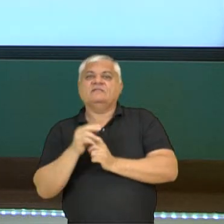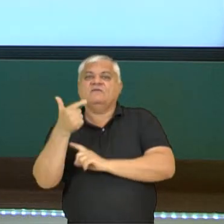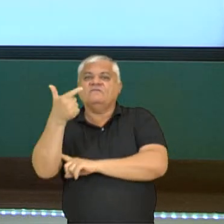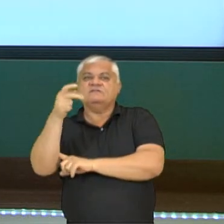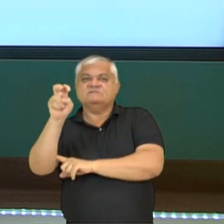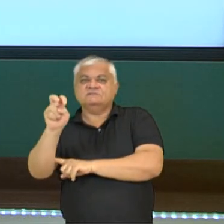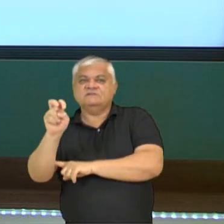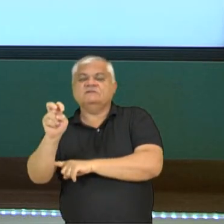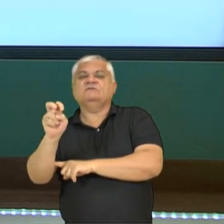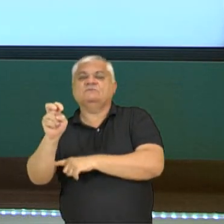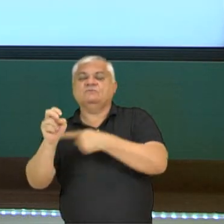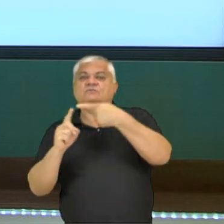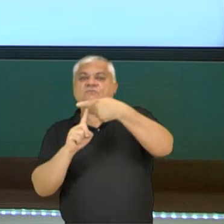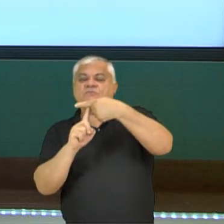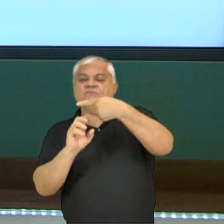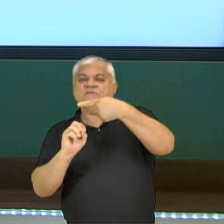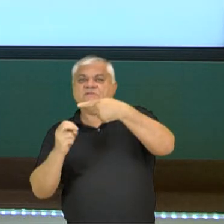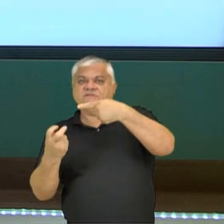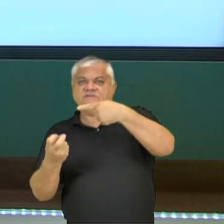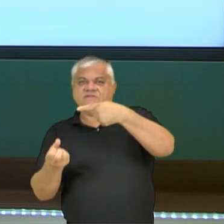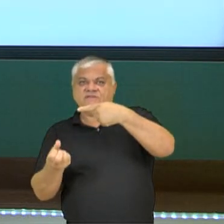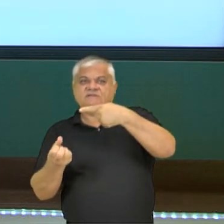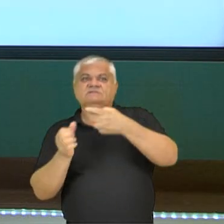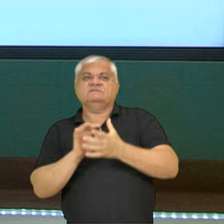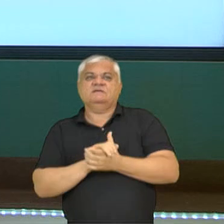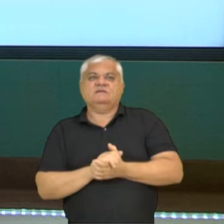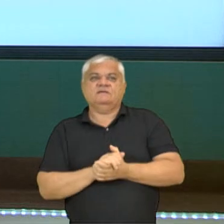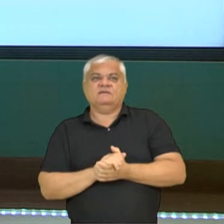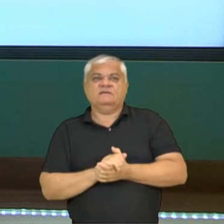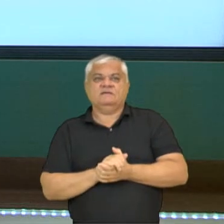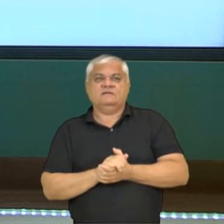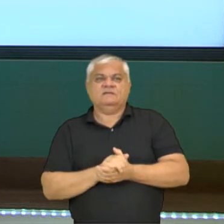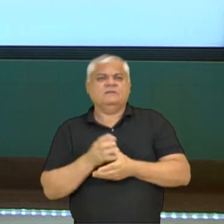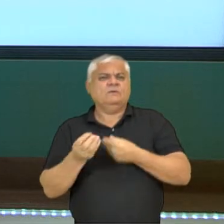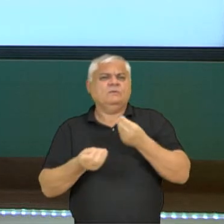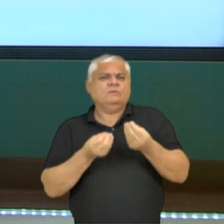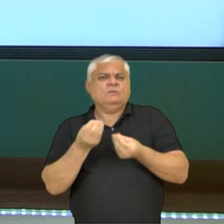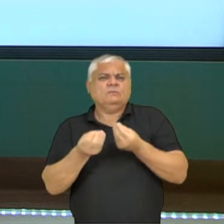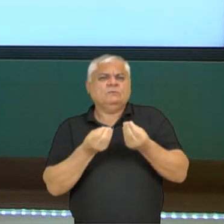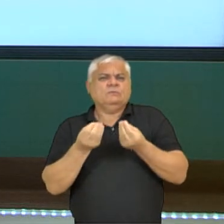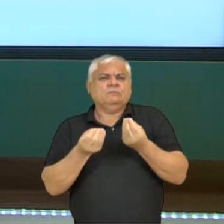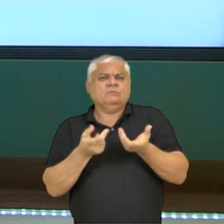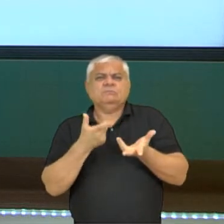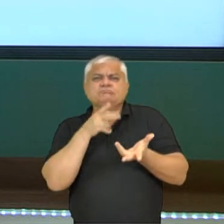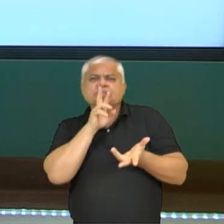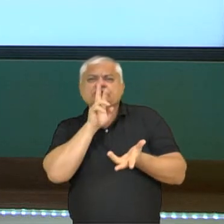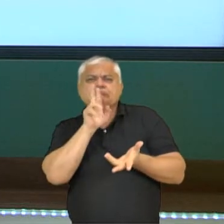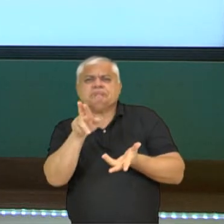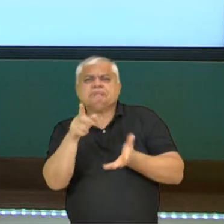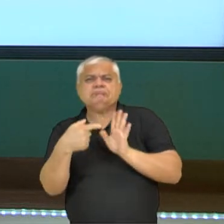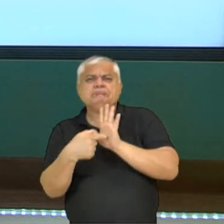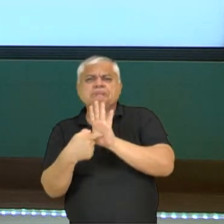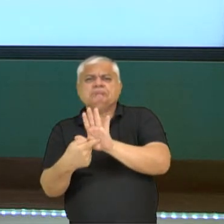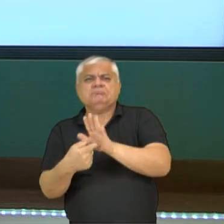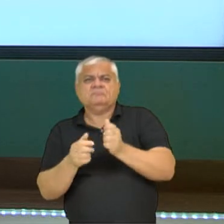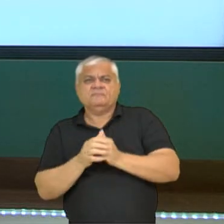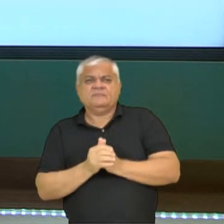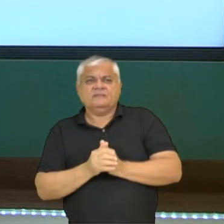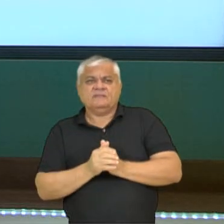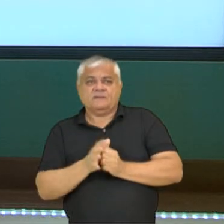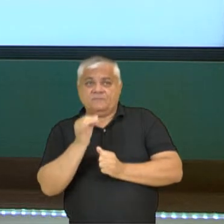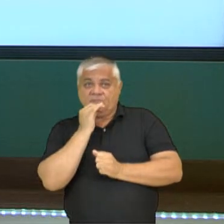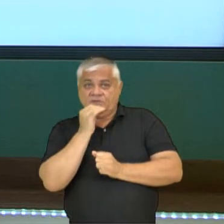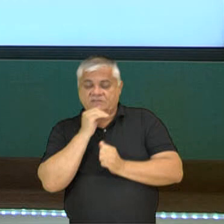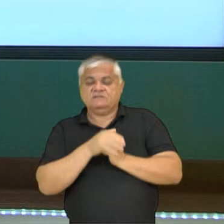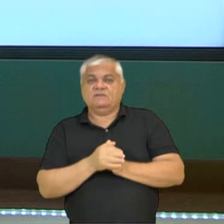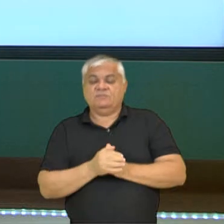dar 25 sobre 106. Ou seja, o que esse resultado nos mostra? Que a